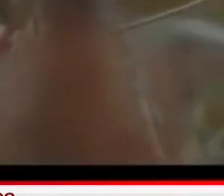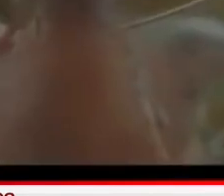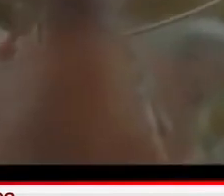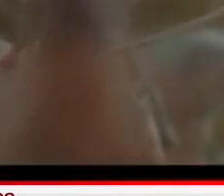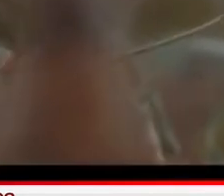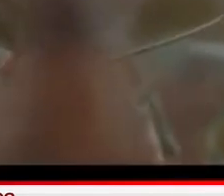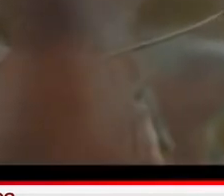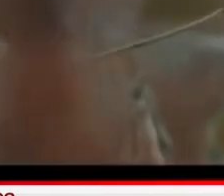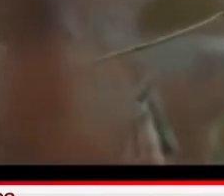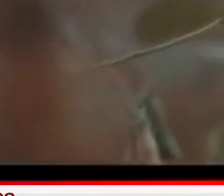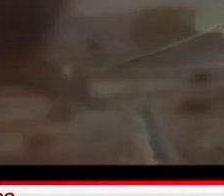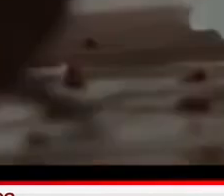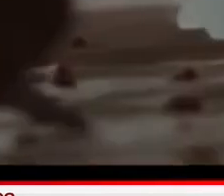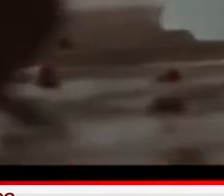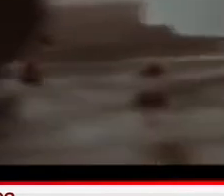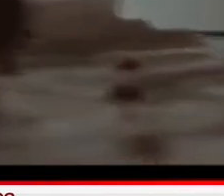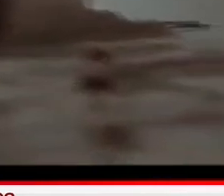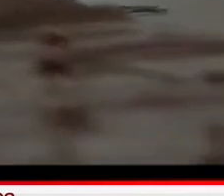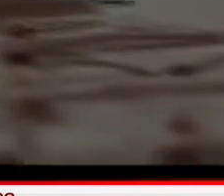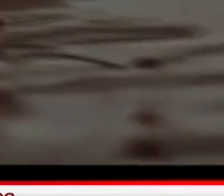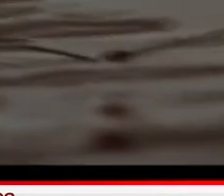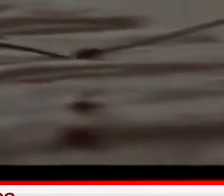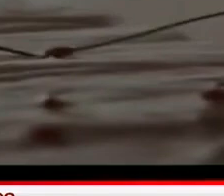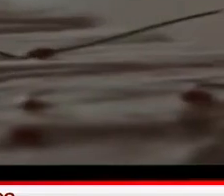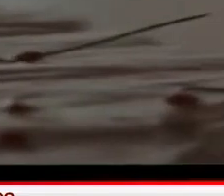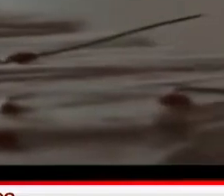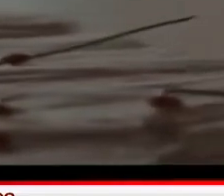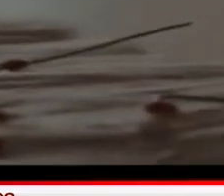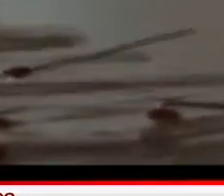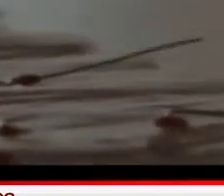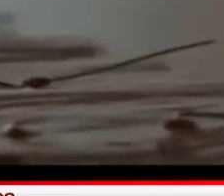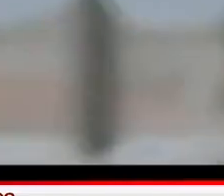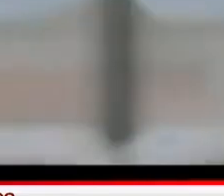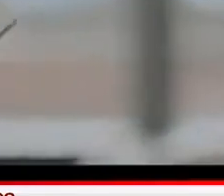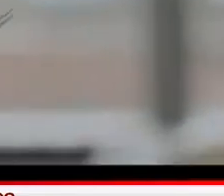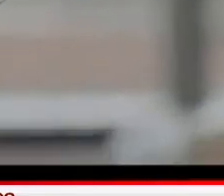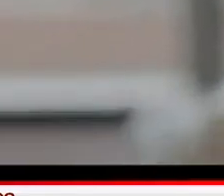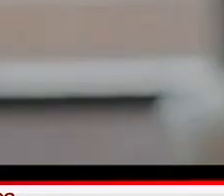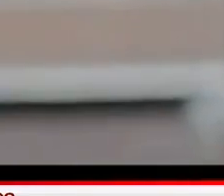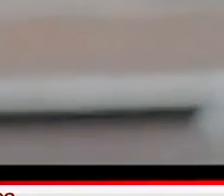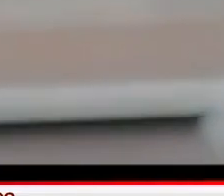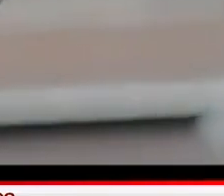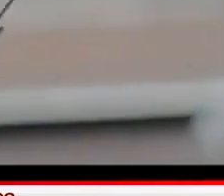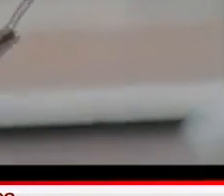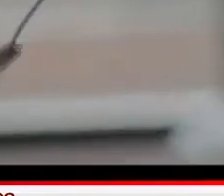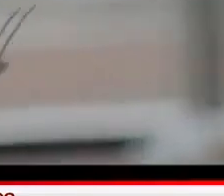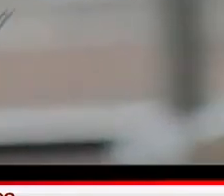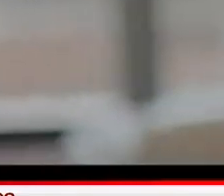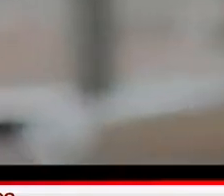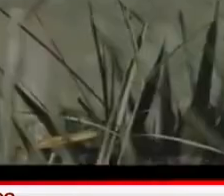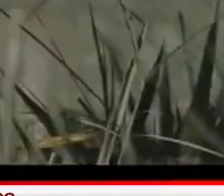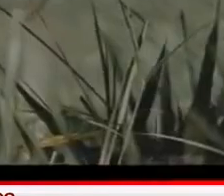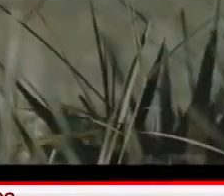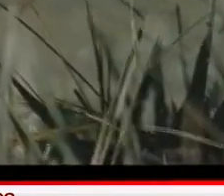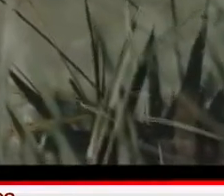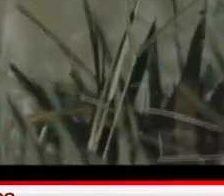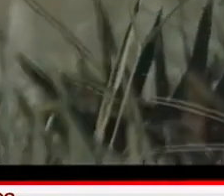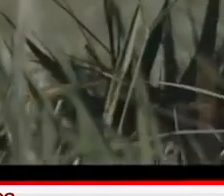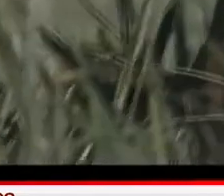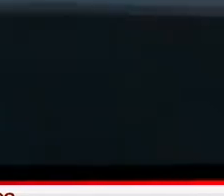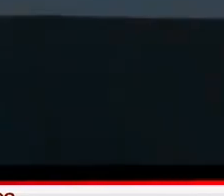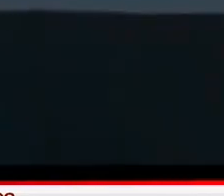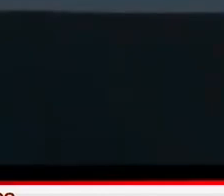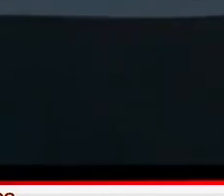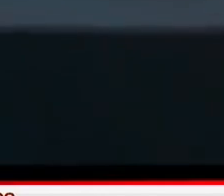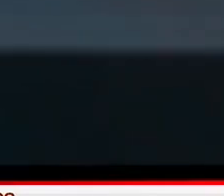produtores de alimentos fibras e energia do mundo sendo a nossa agricultura e agropecuária pilares